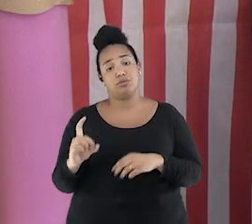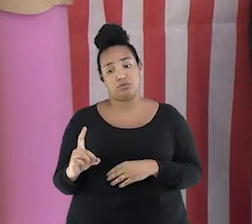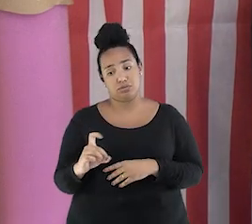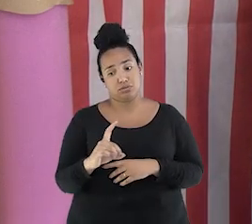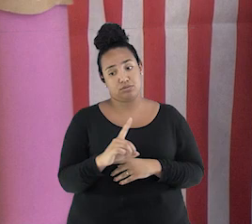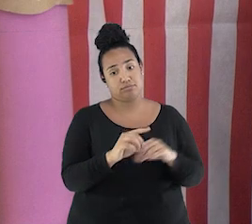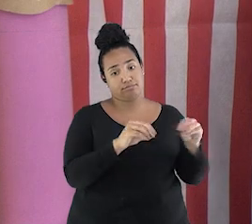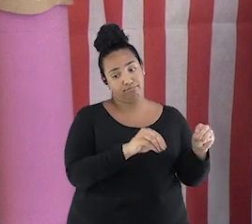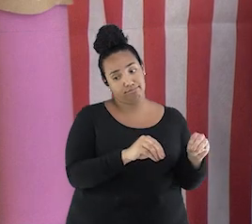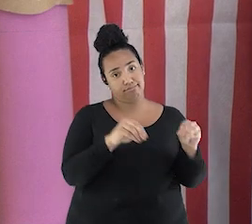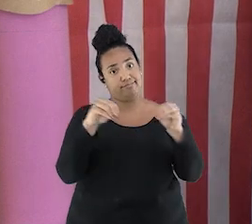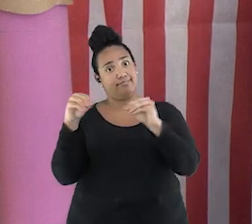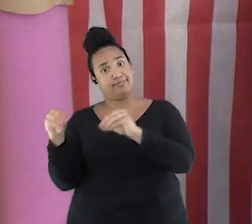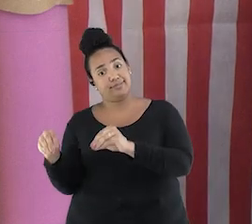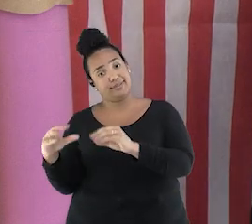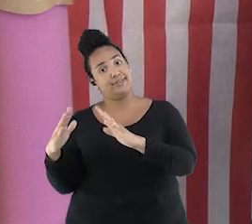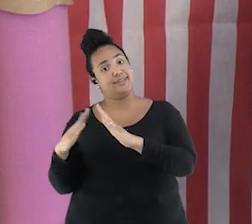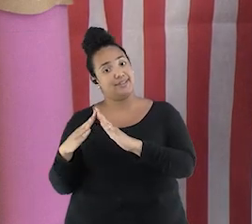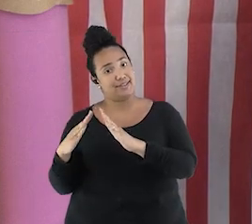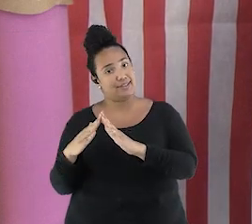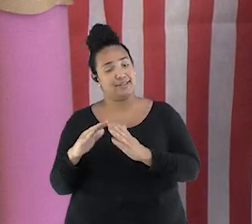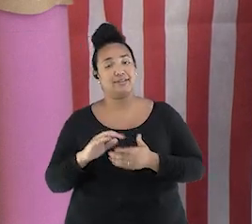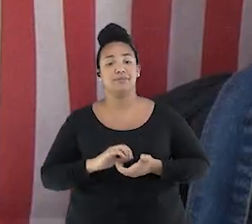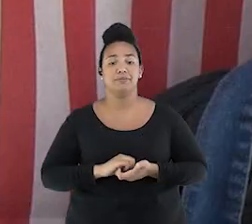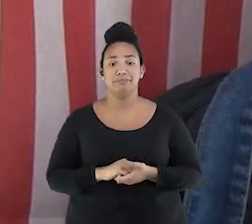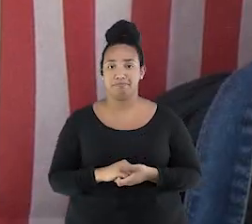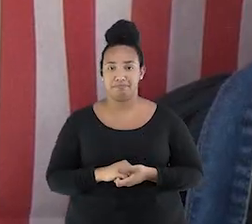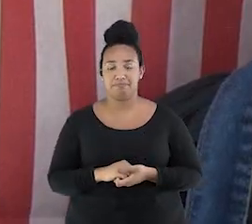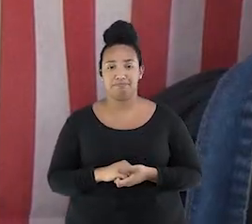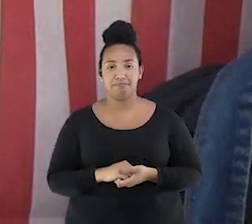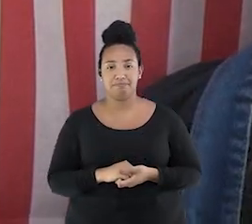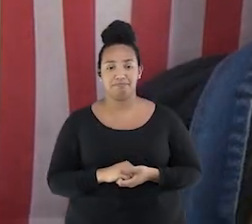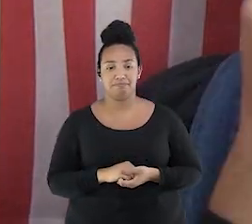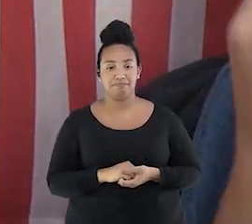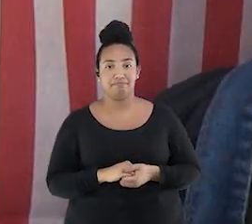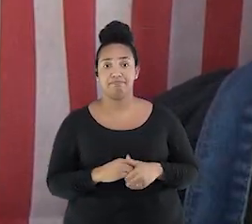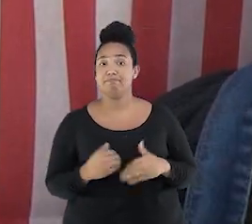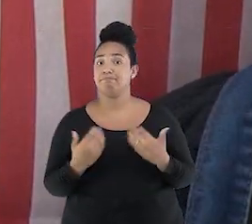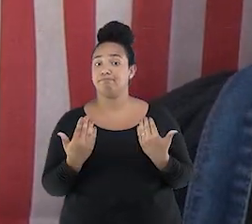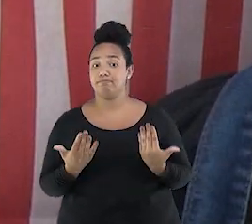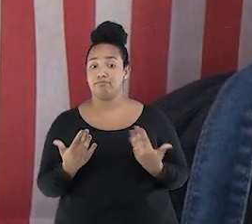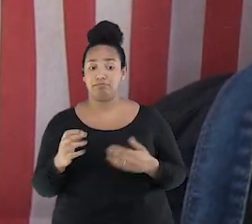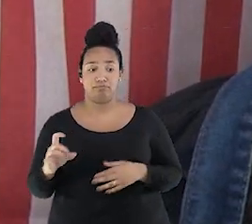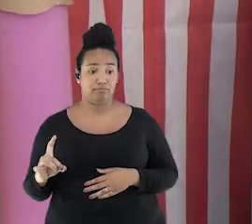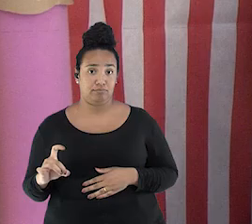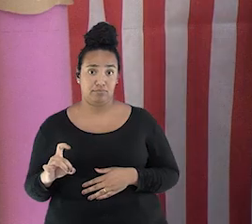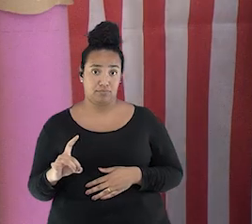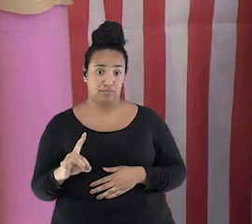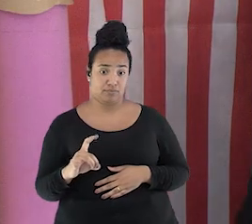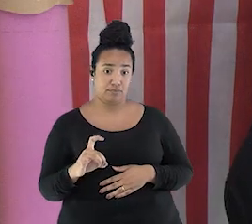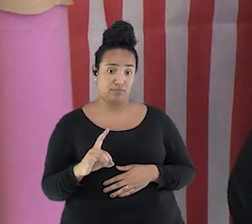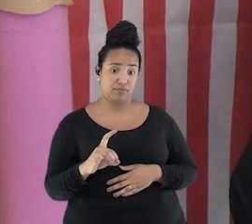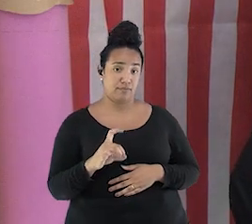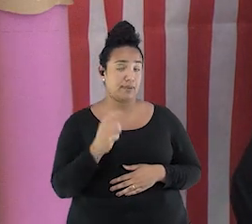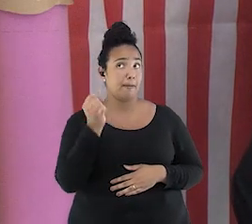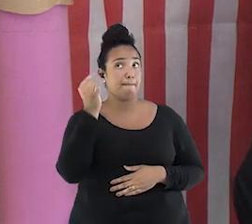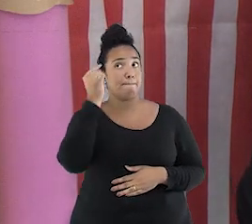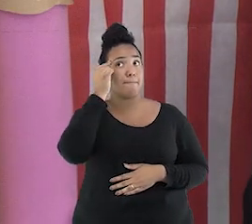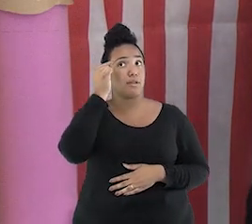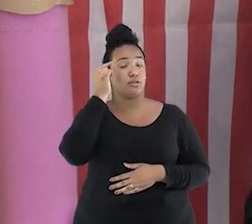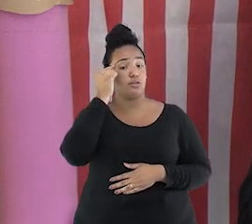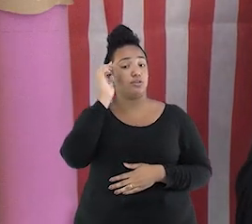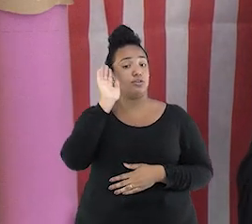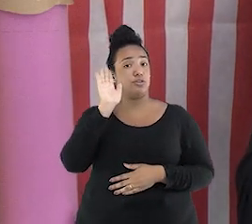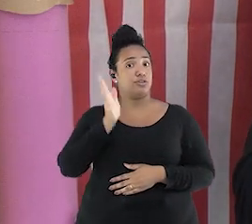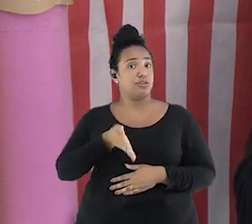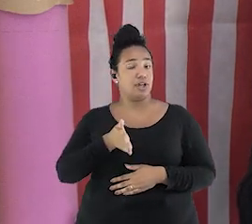Lúcia dentro da casa para receber os convidados. Enquanto isso, Lúcia já vão indo, que já tinha acabado de pensar